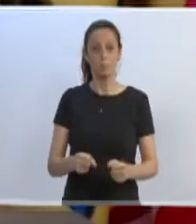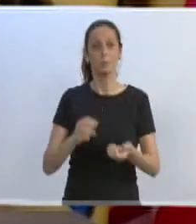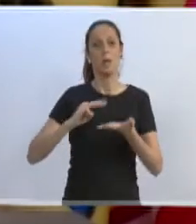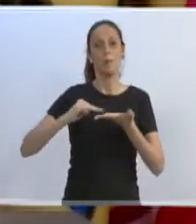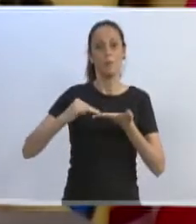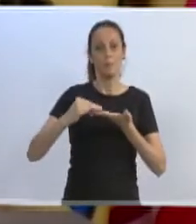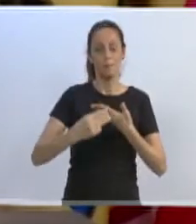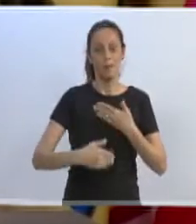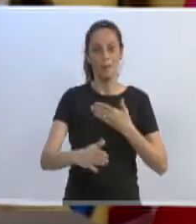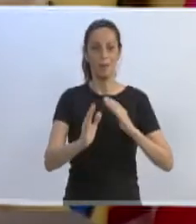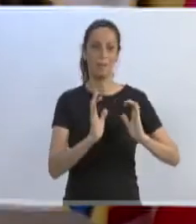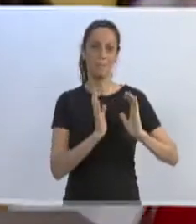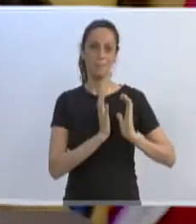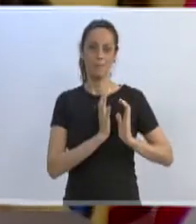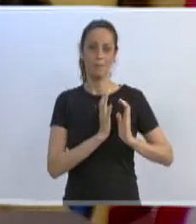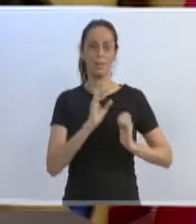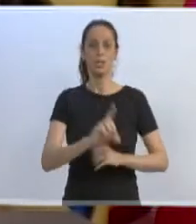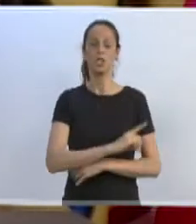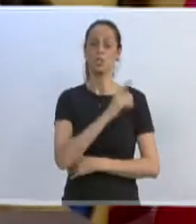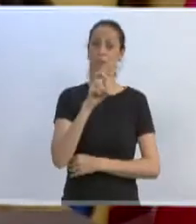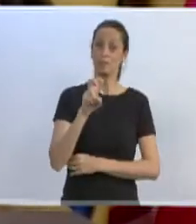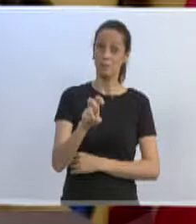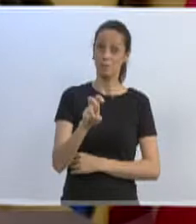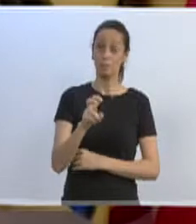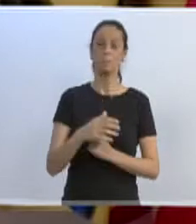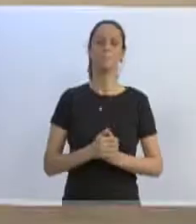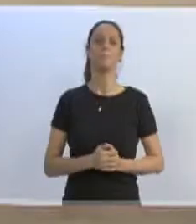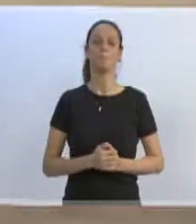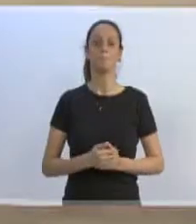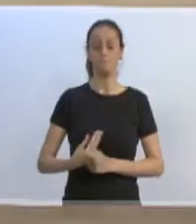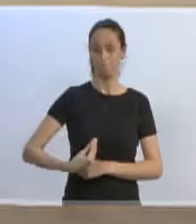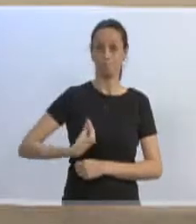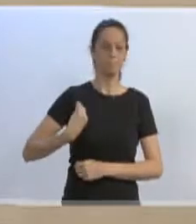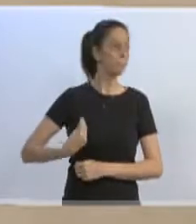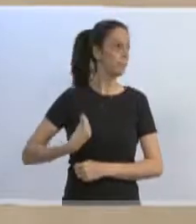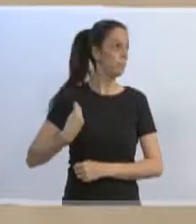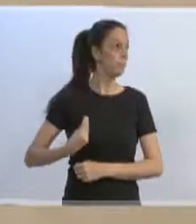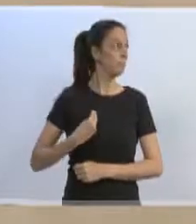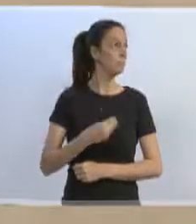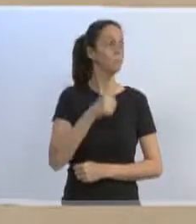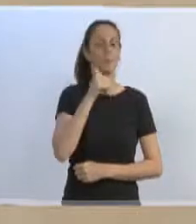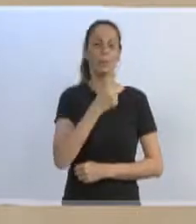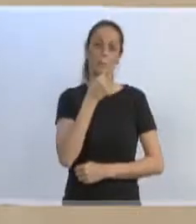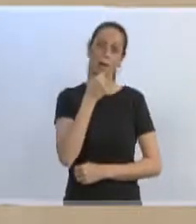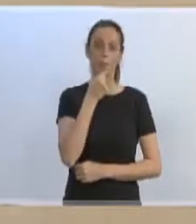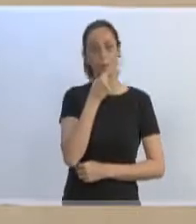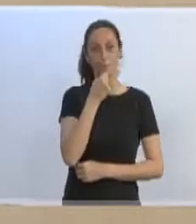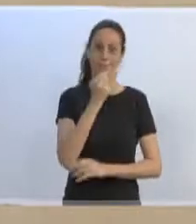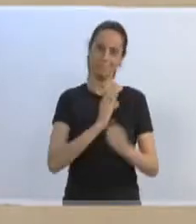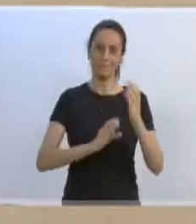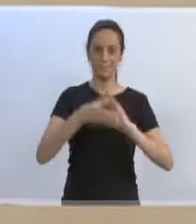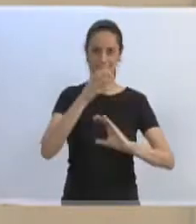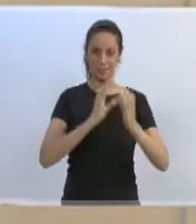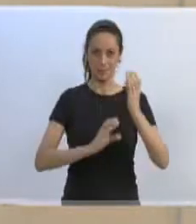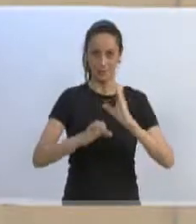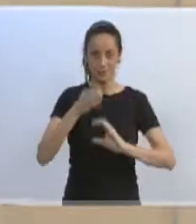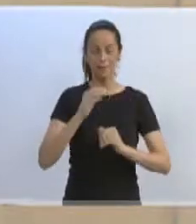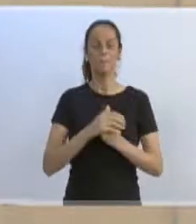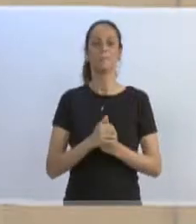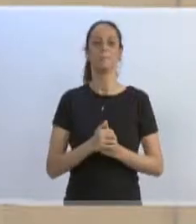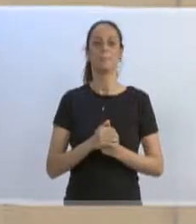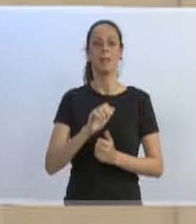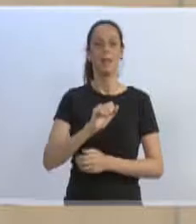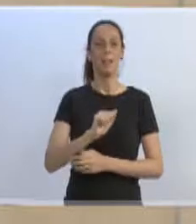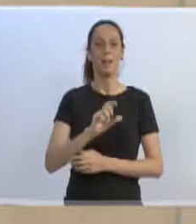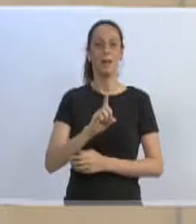da paz que vai realizar dia 5 vai ter a presença de uma cantora a de